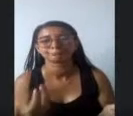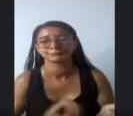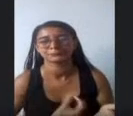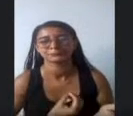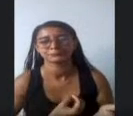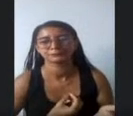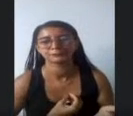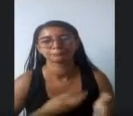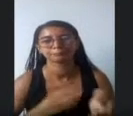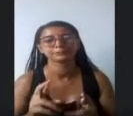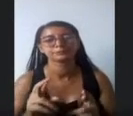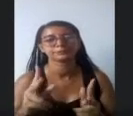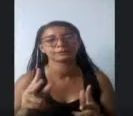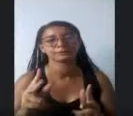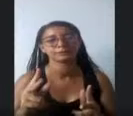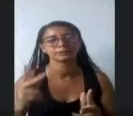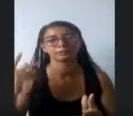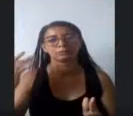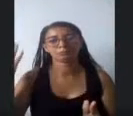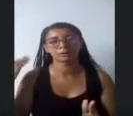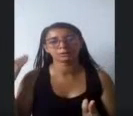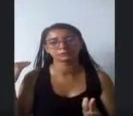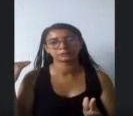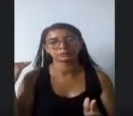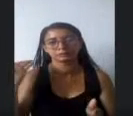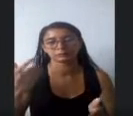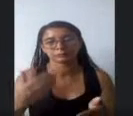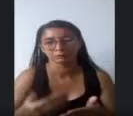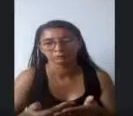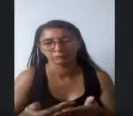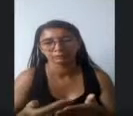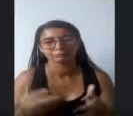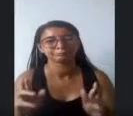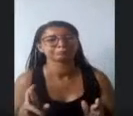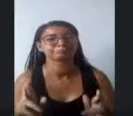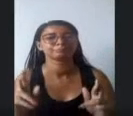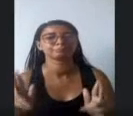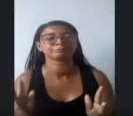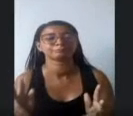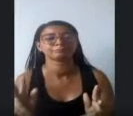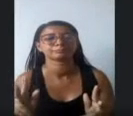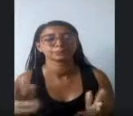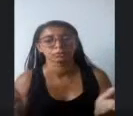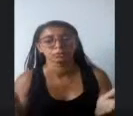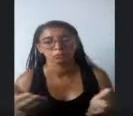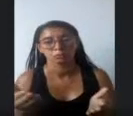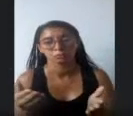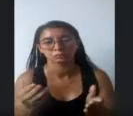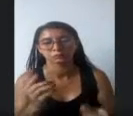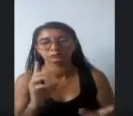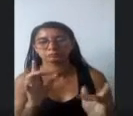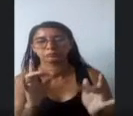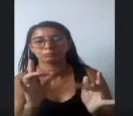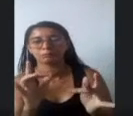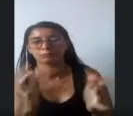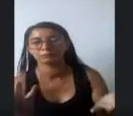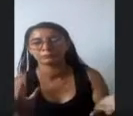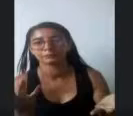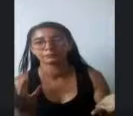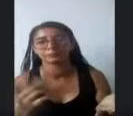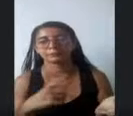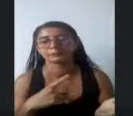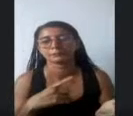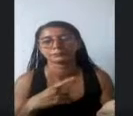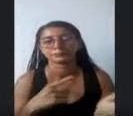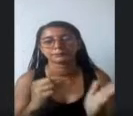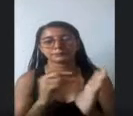10 anos. Hoje nós recrutamos parceiros por aplicativos, né? Hoje nós temos a